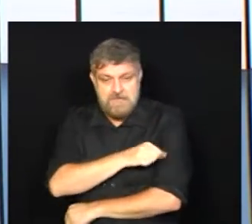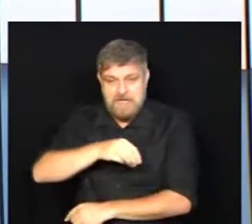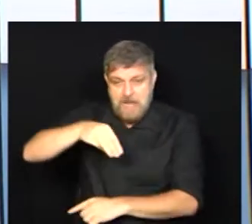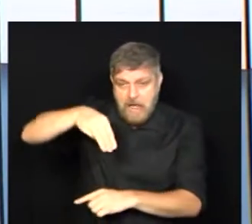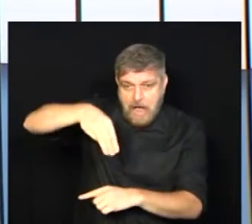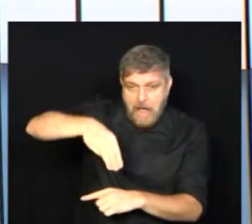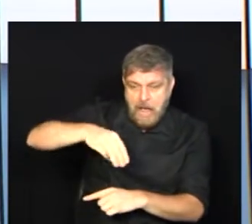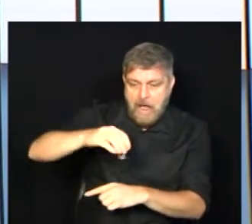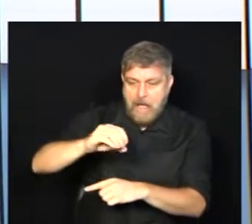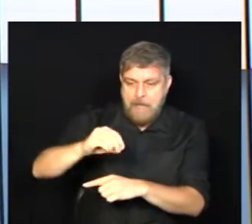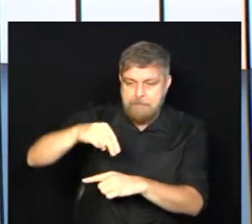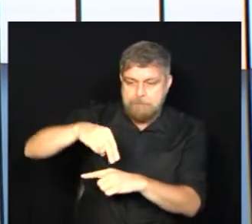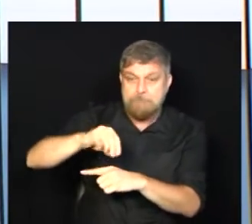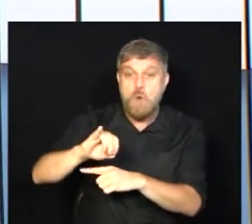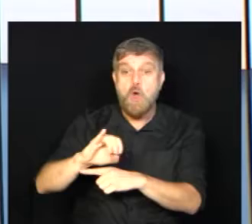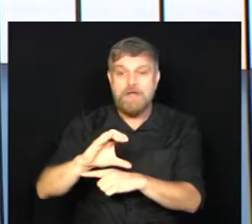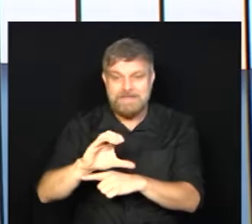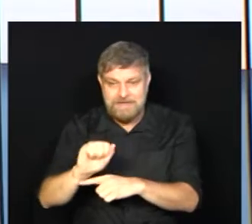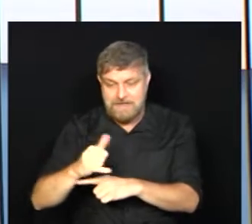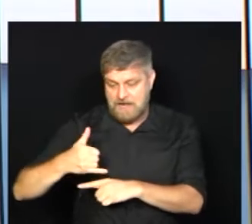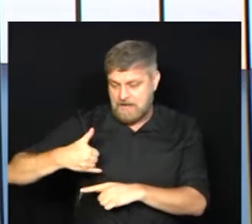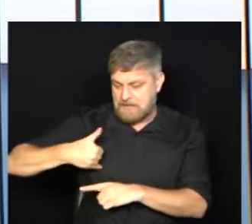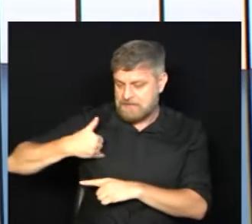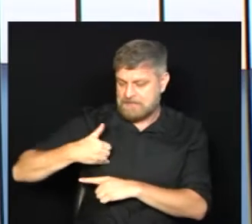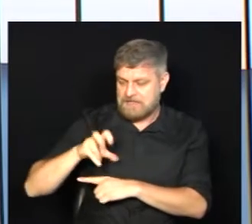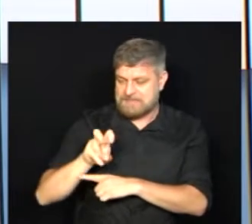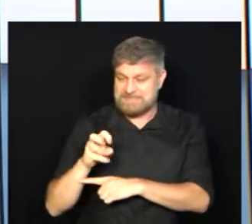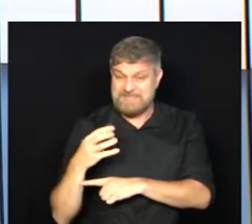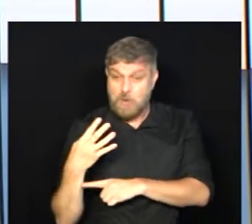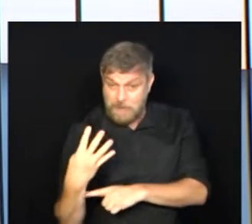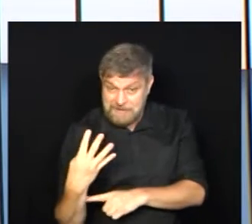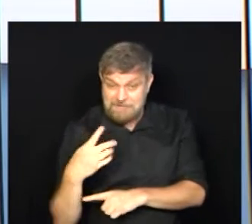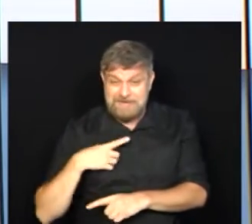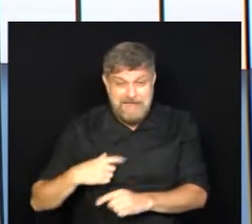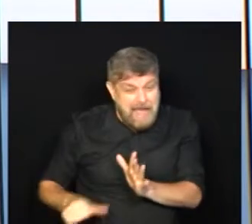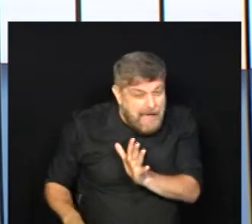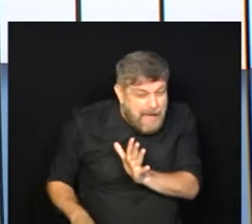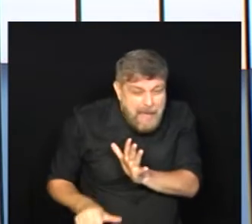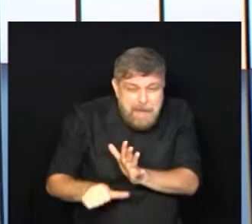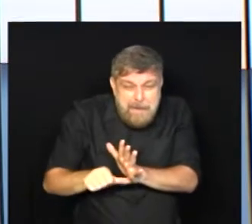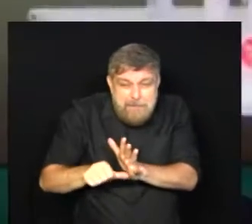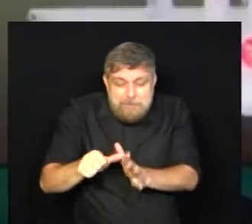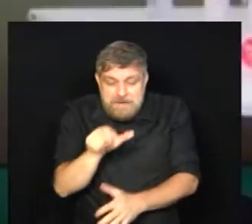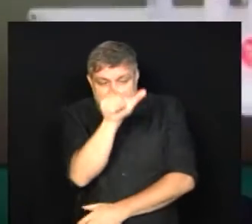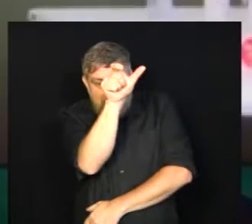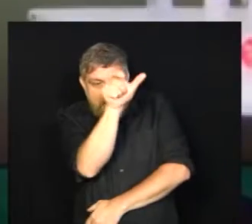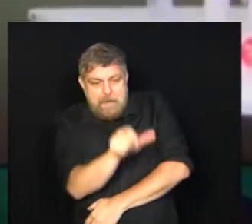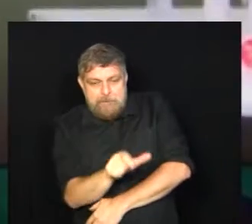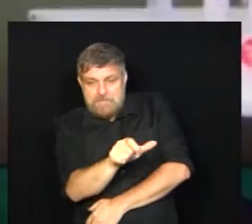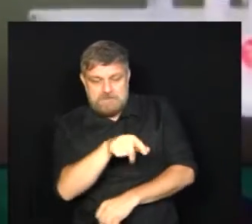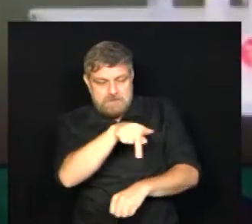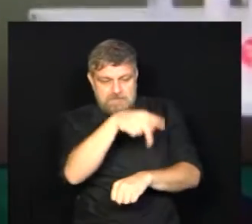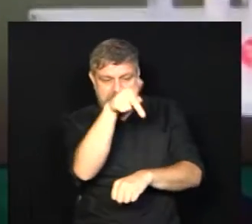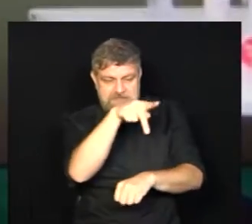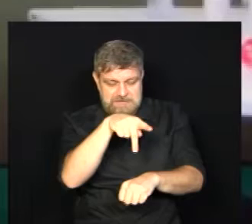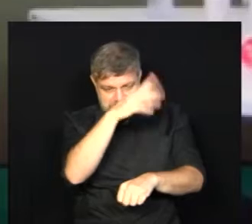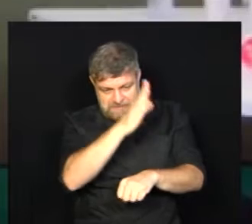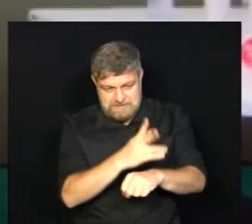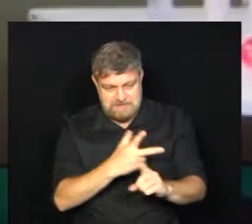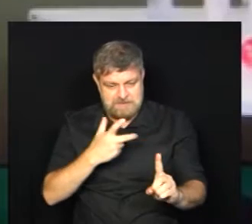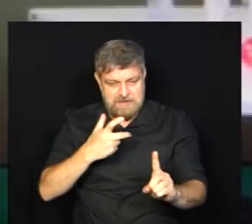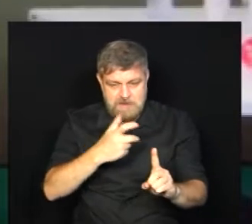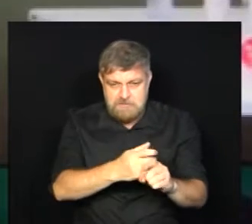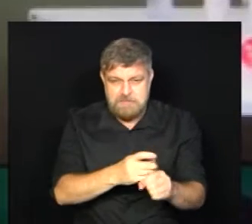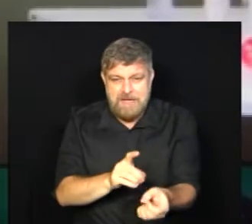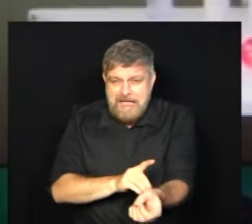Calazans, de 54 anos, ela é a primeira mulher a ser vacinada, a primeira pessoa a ser vacinada no nosso país,